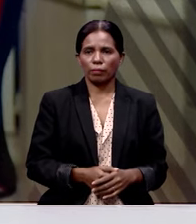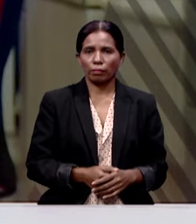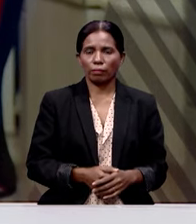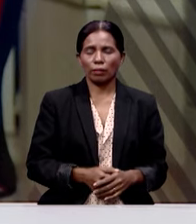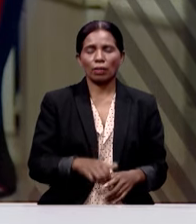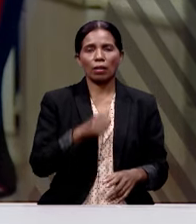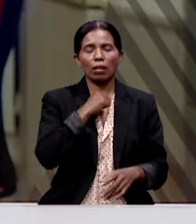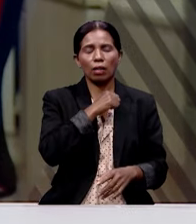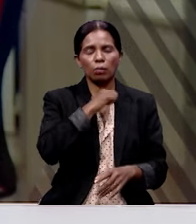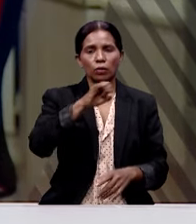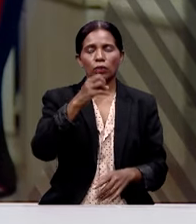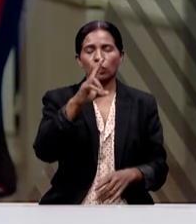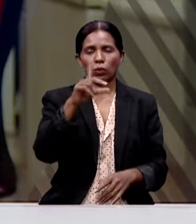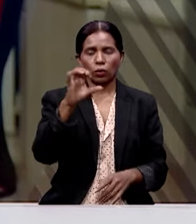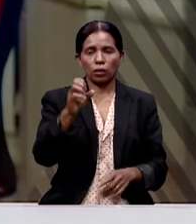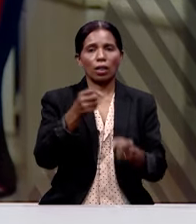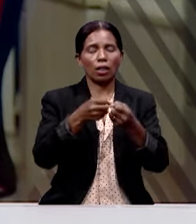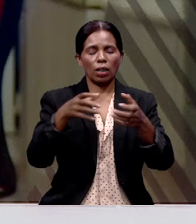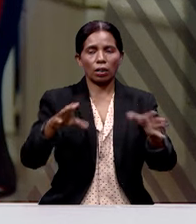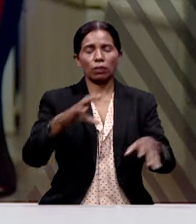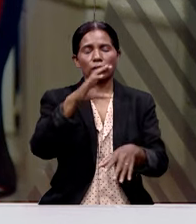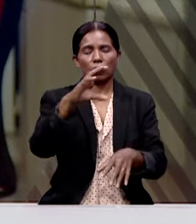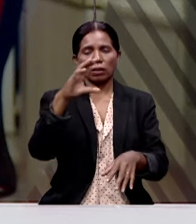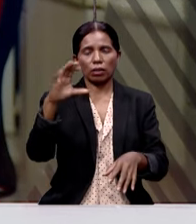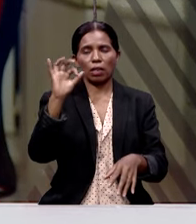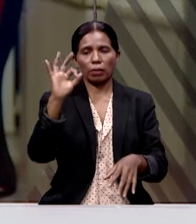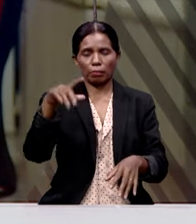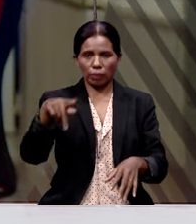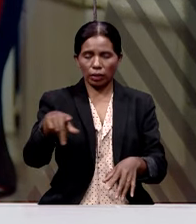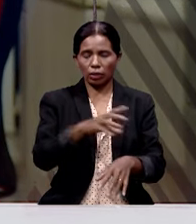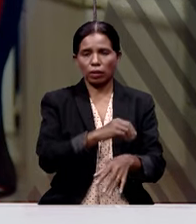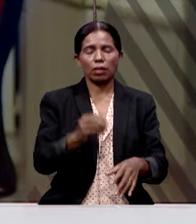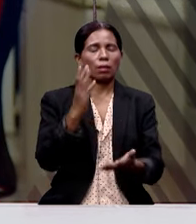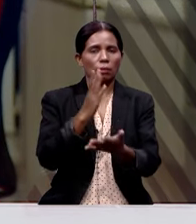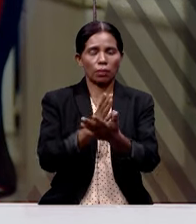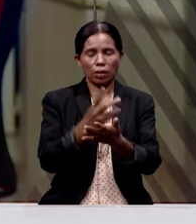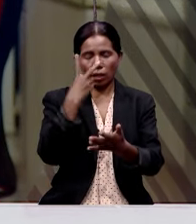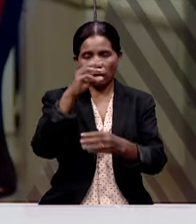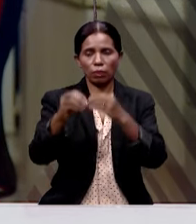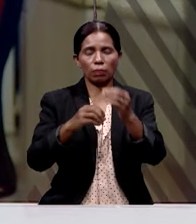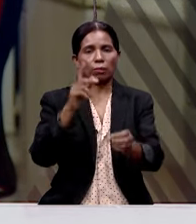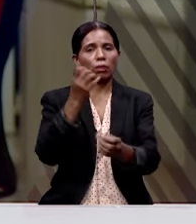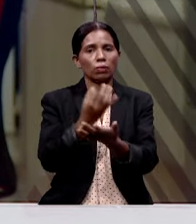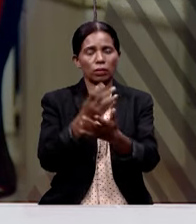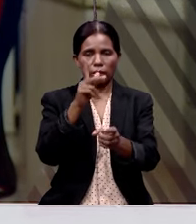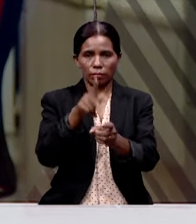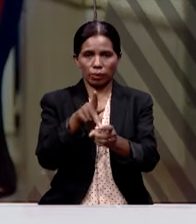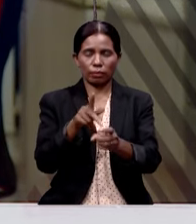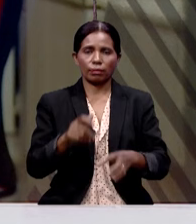Padre Zulu Crispinha Teten la con consiglio consultivo se amate controllo pubblico ba fondo petrolifero.